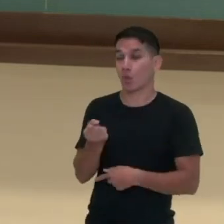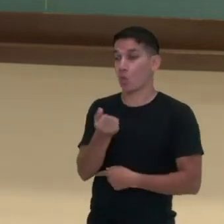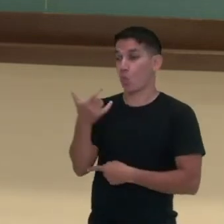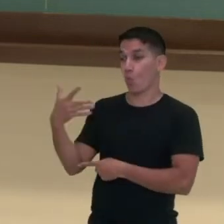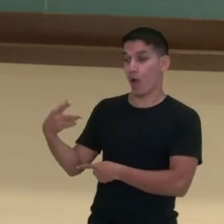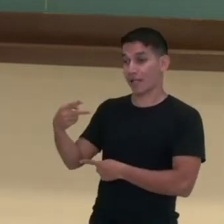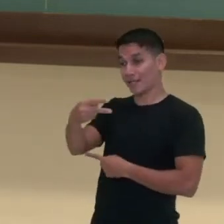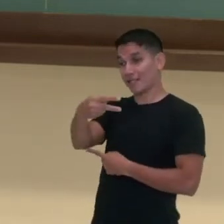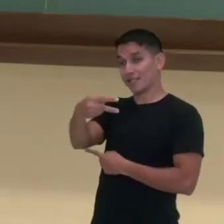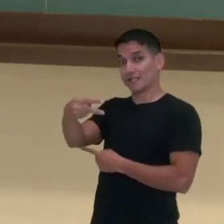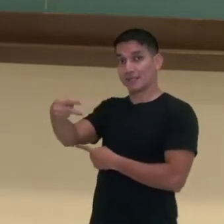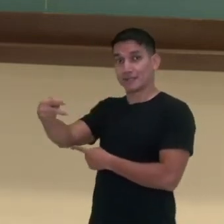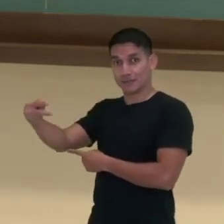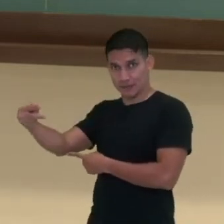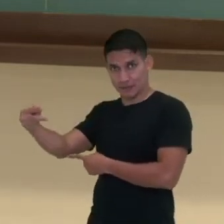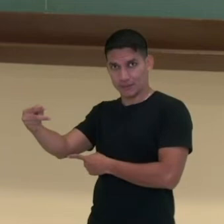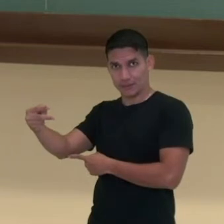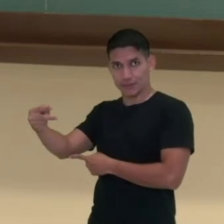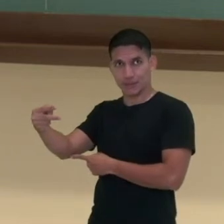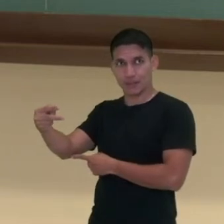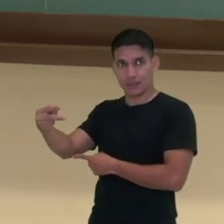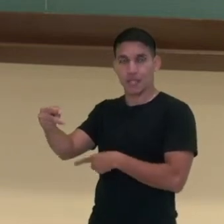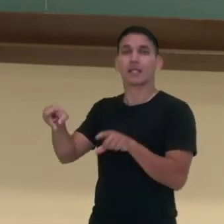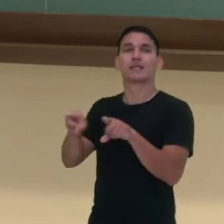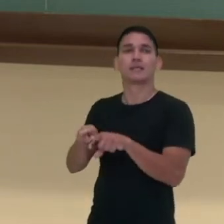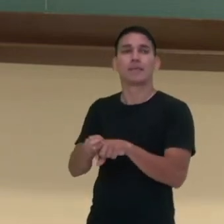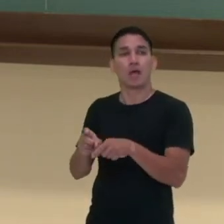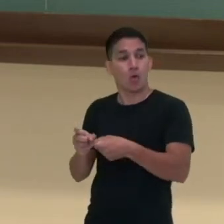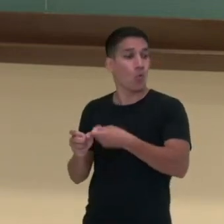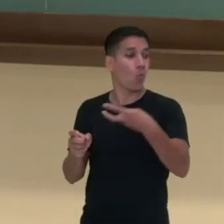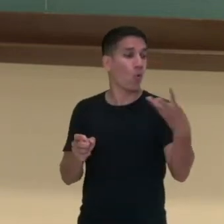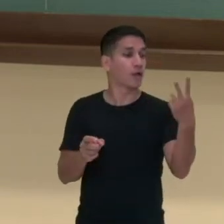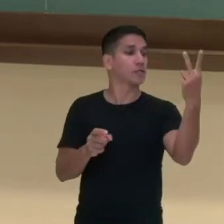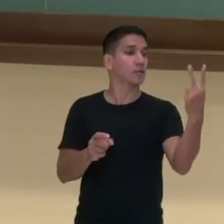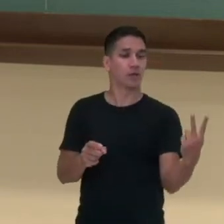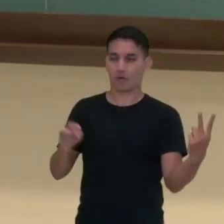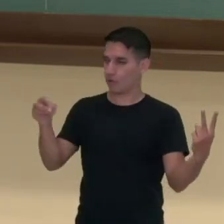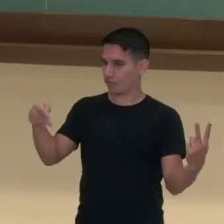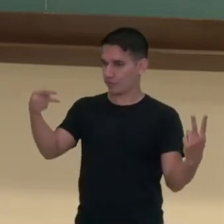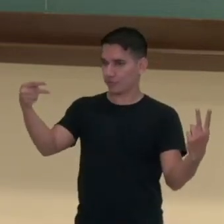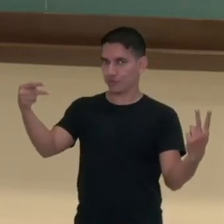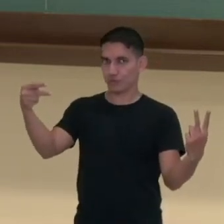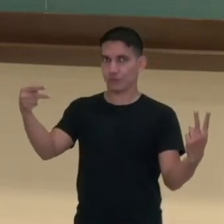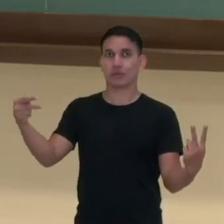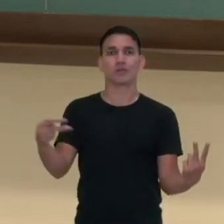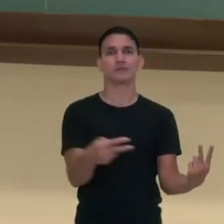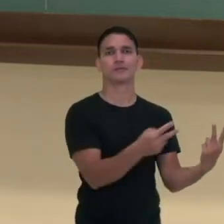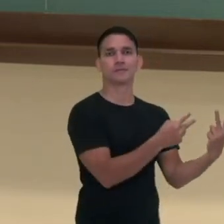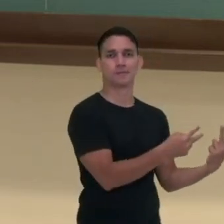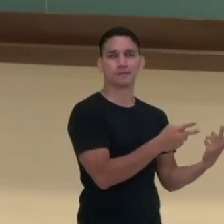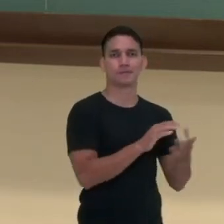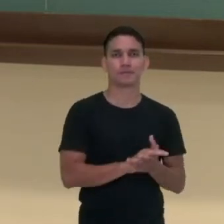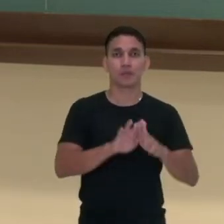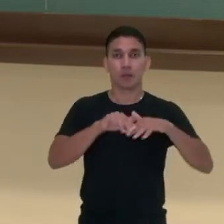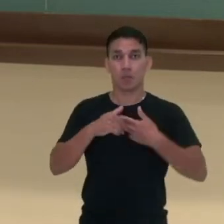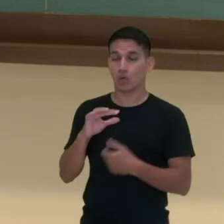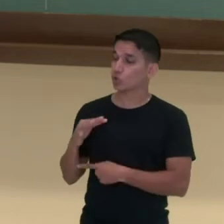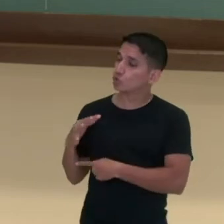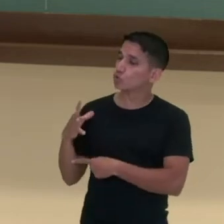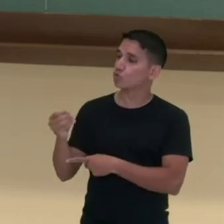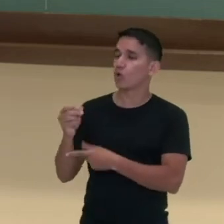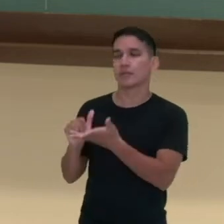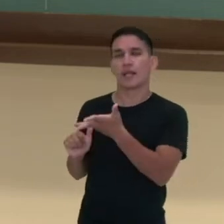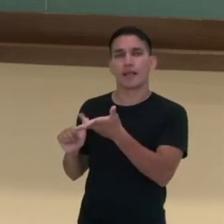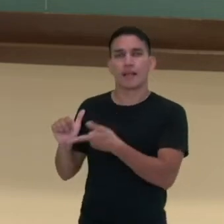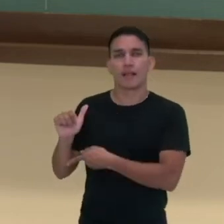de linhas com a quantidade de colunas, é uma 2 por 2. Então vamos começar, pessoal. Pego todos os elementos